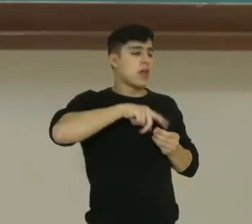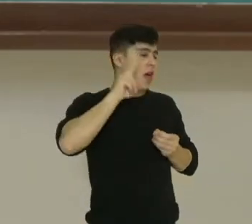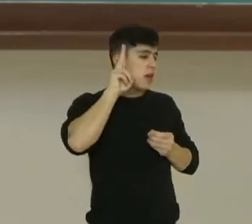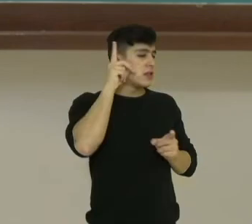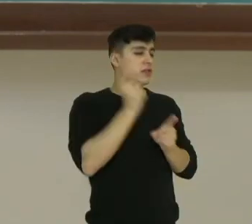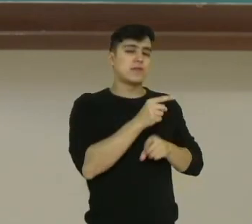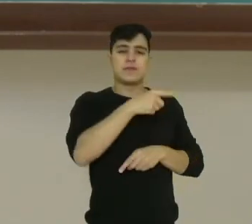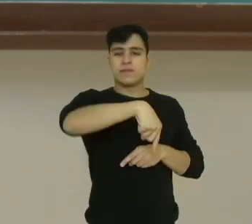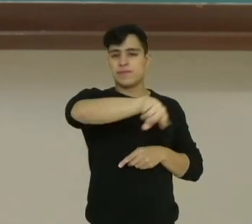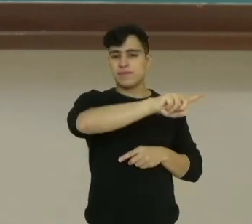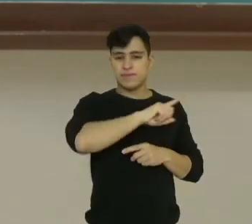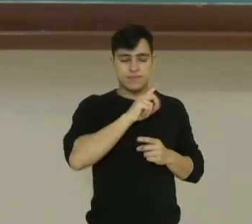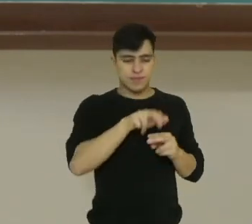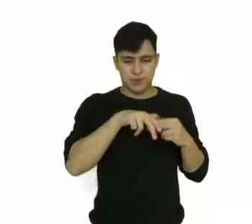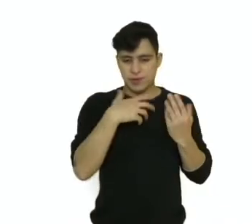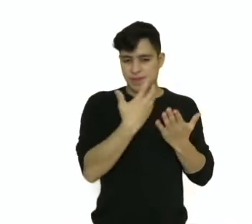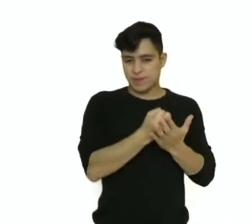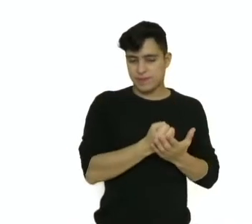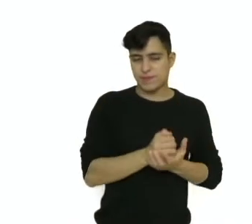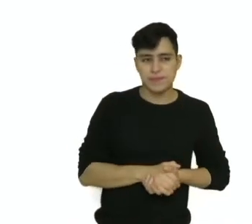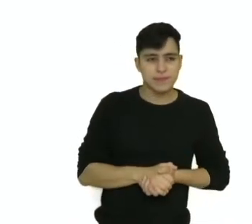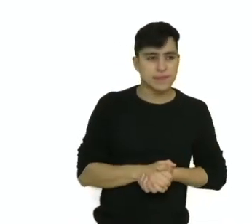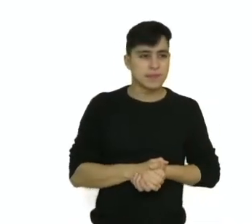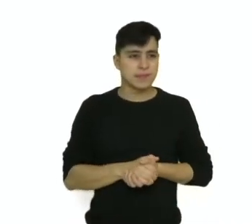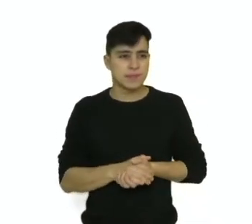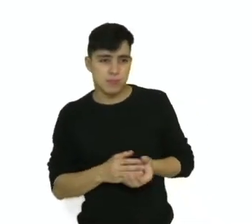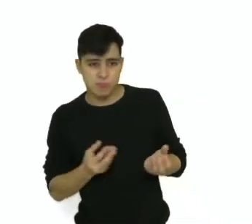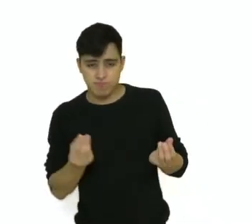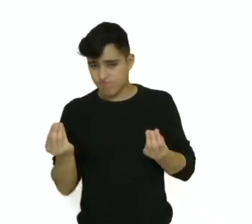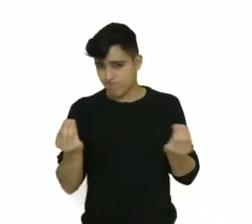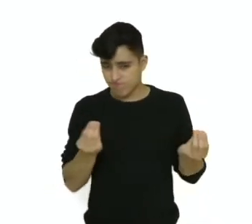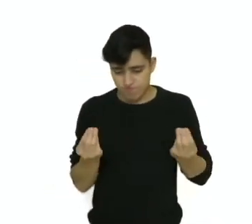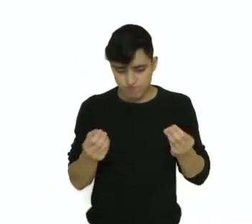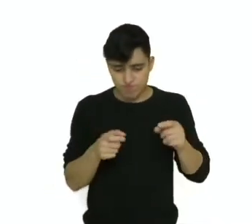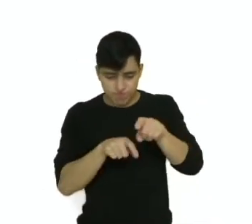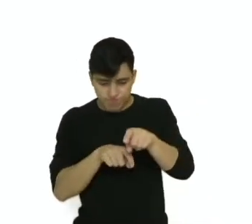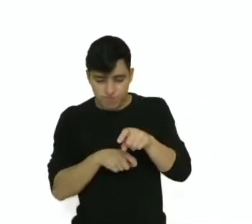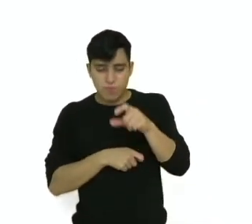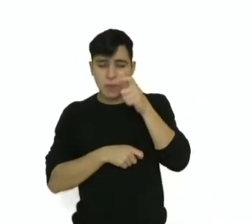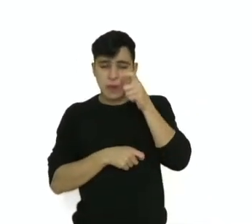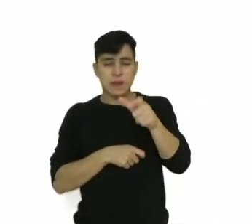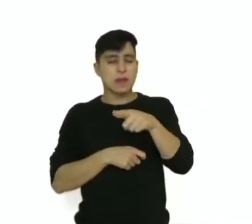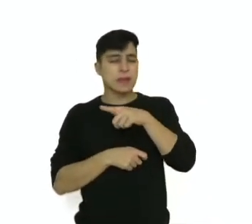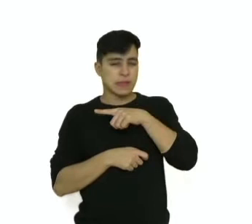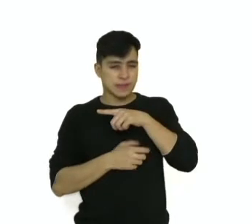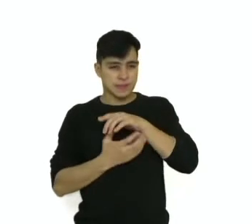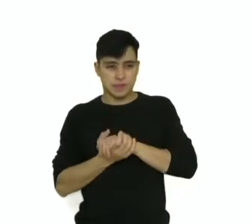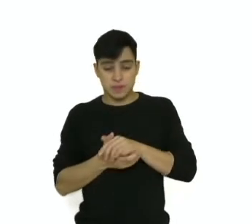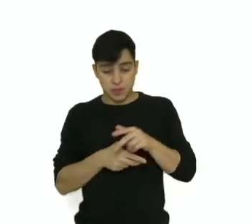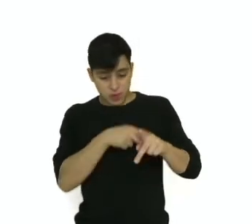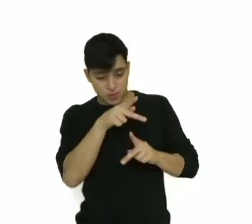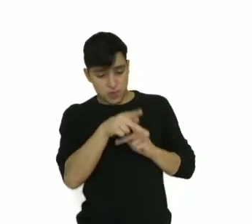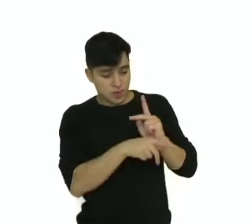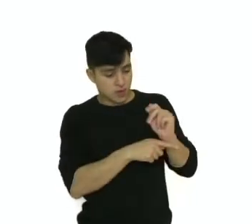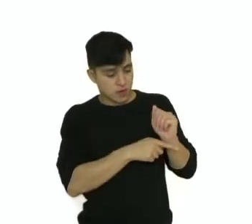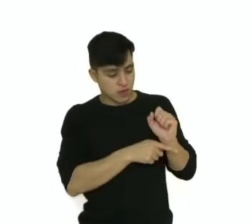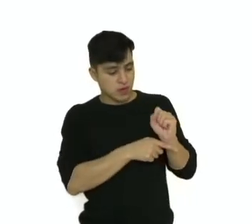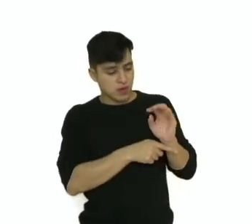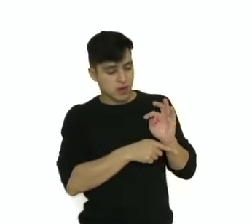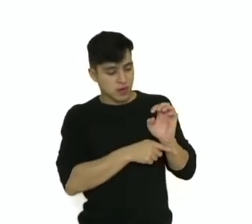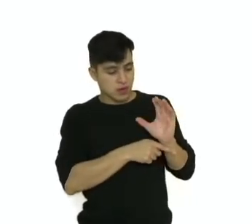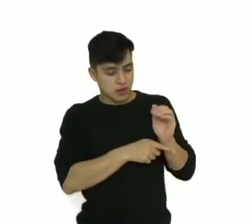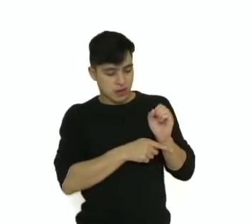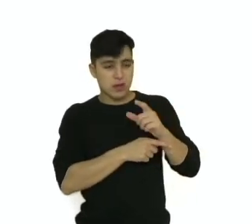desses registros, tá? E a agricultura, olha que coisa interessante. Os astecas utilizavam um sistema de